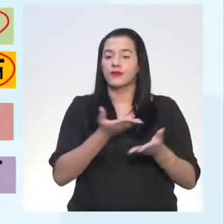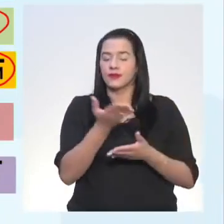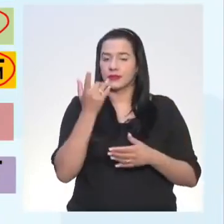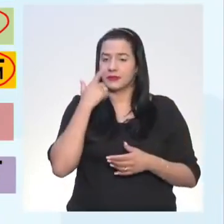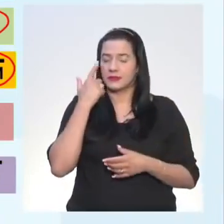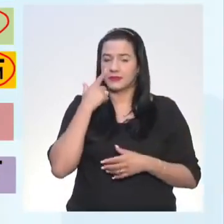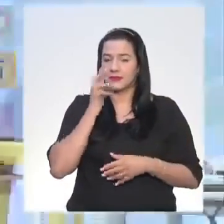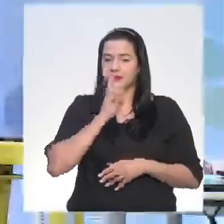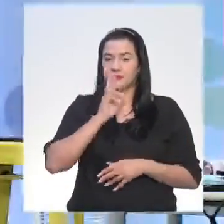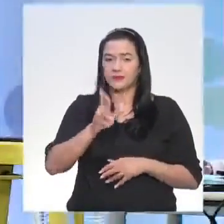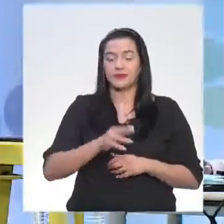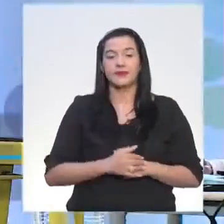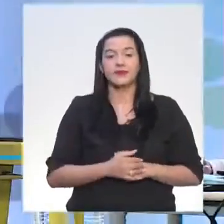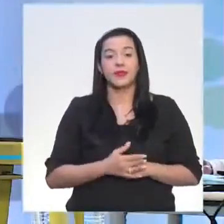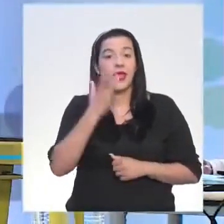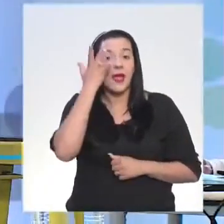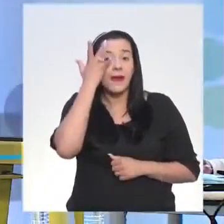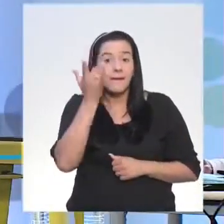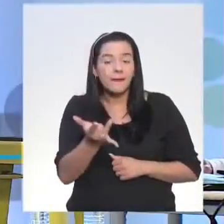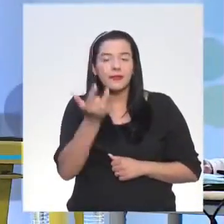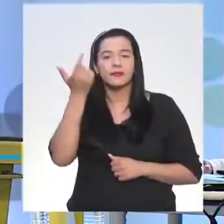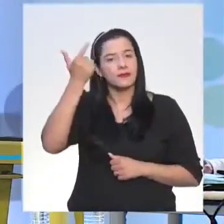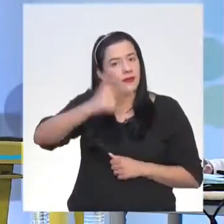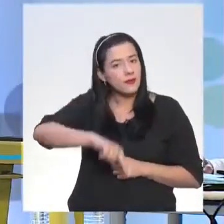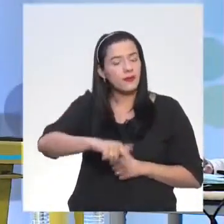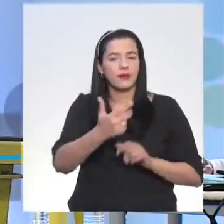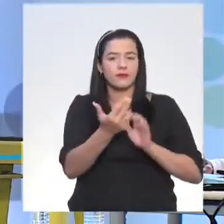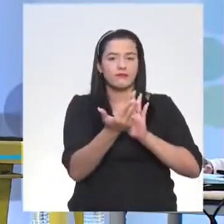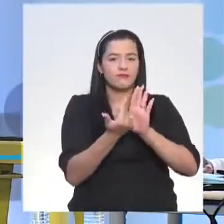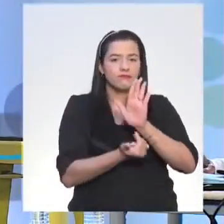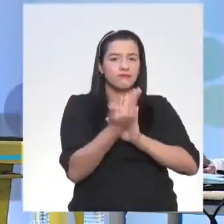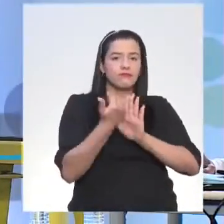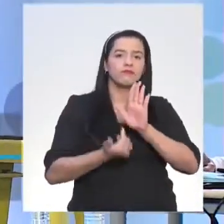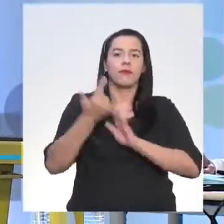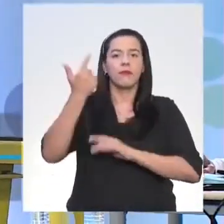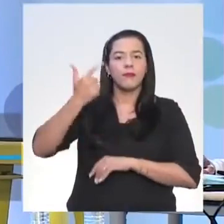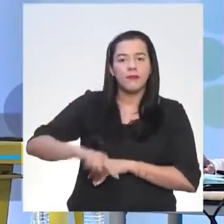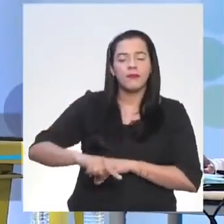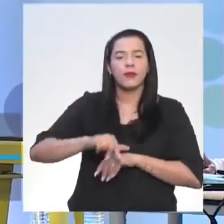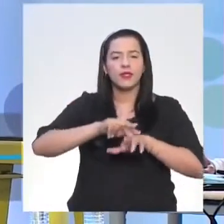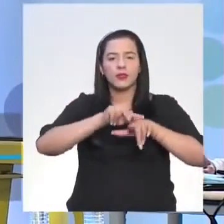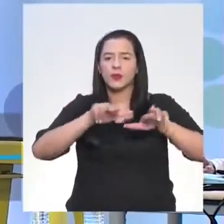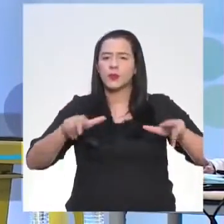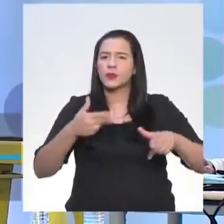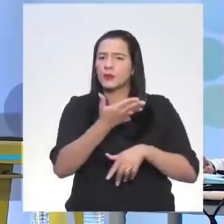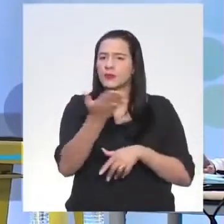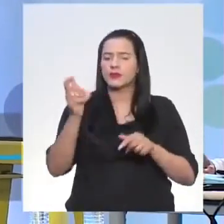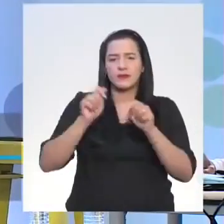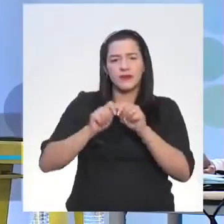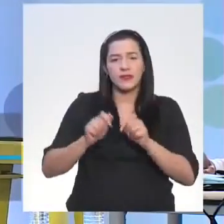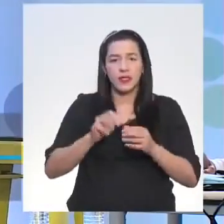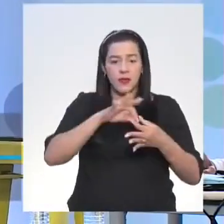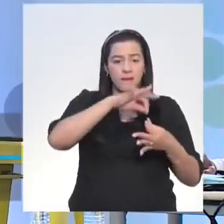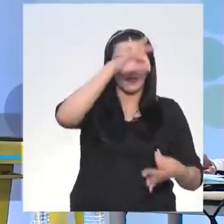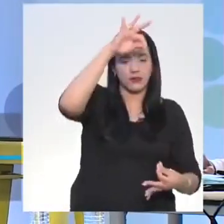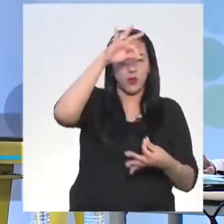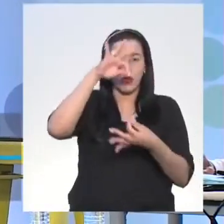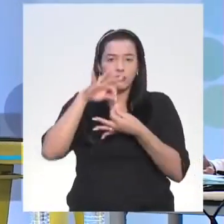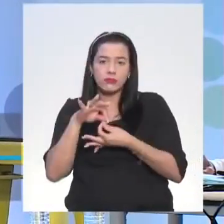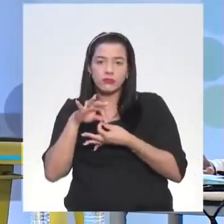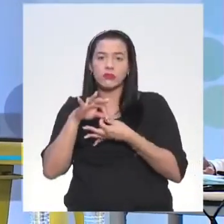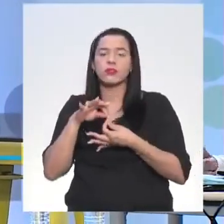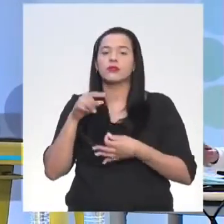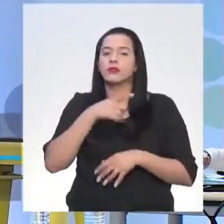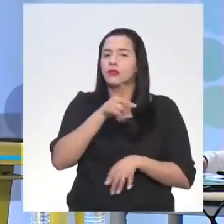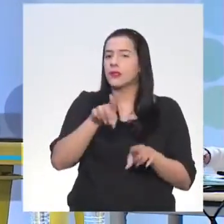beleza? Gente, amanhã tem muito mais figura, muito mais desenho para fazer, ampliação, redução, tem historinha também.